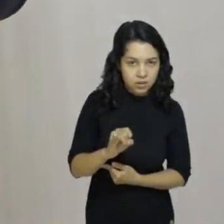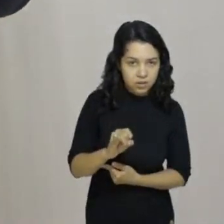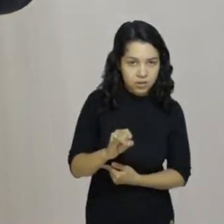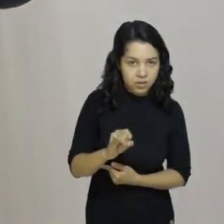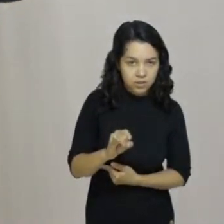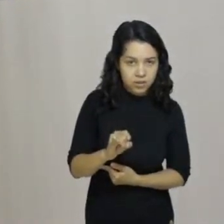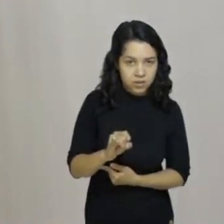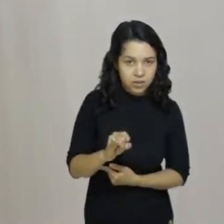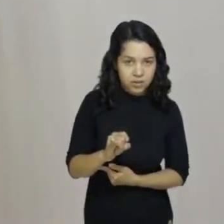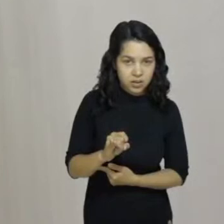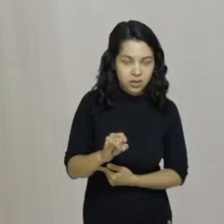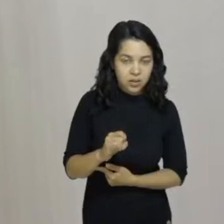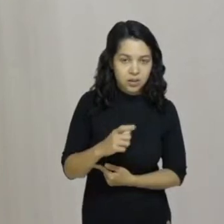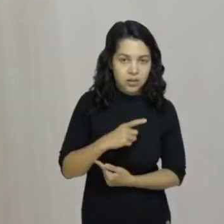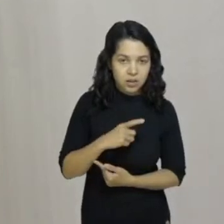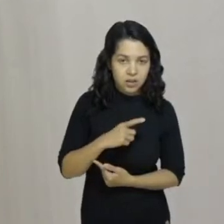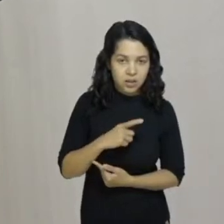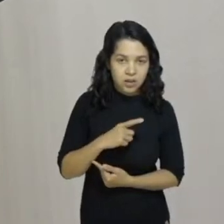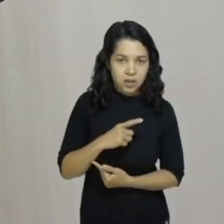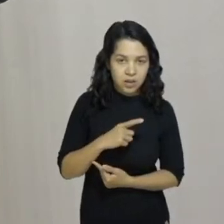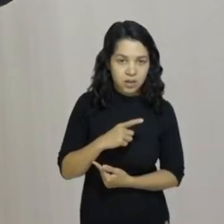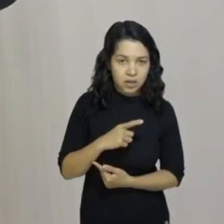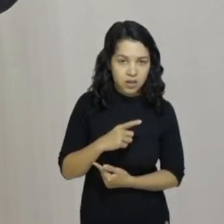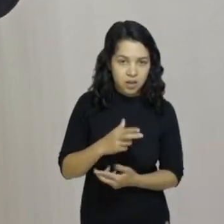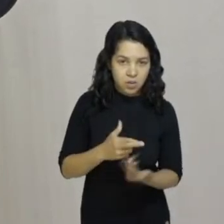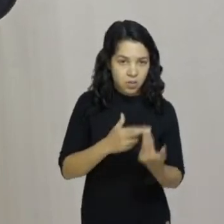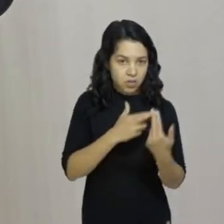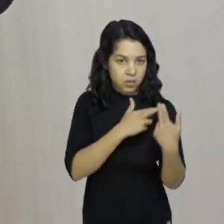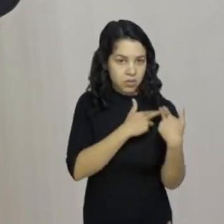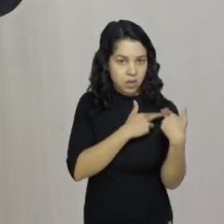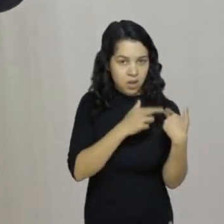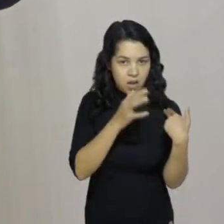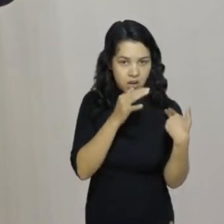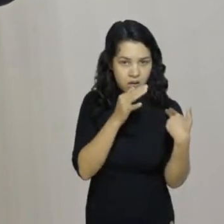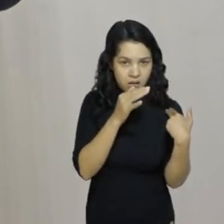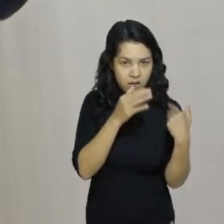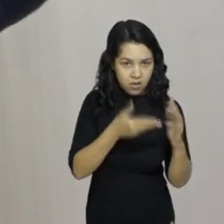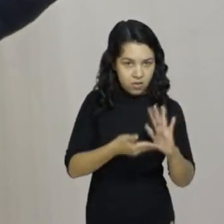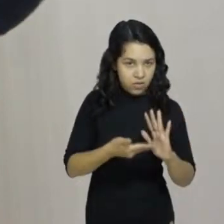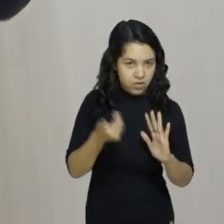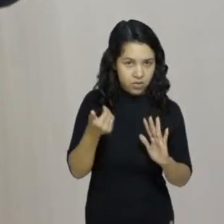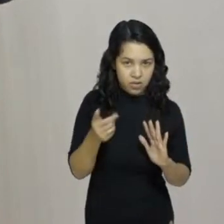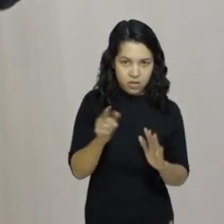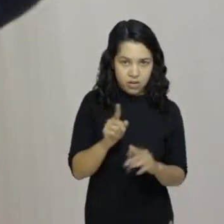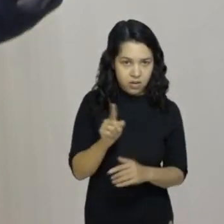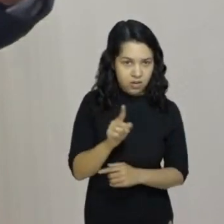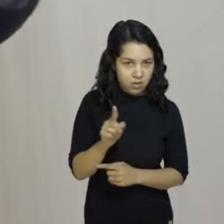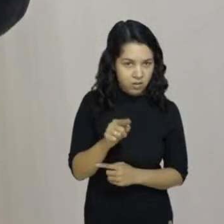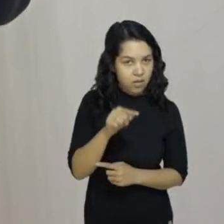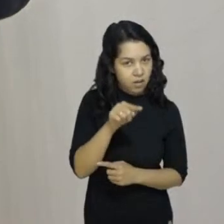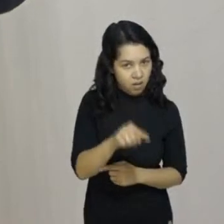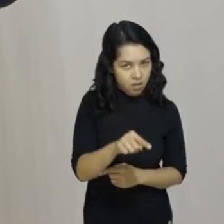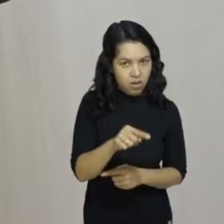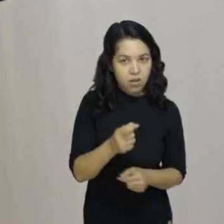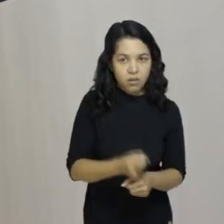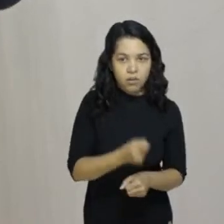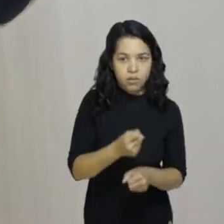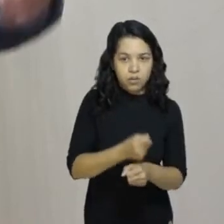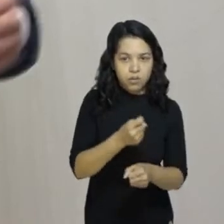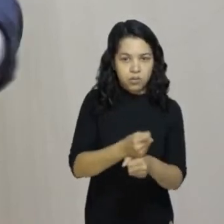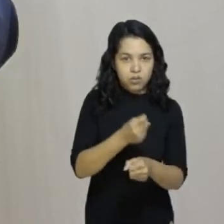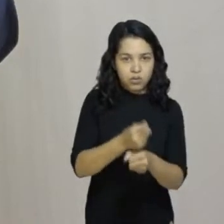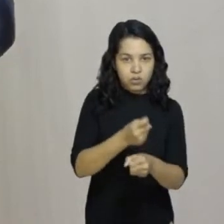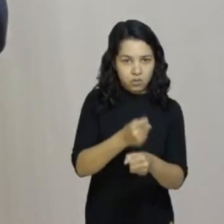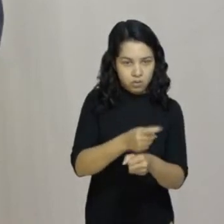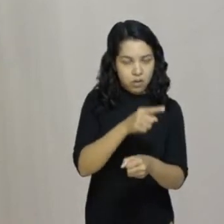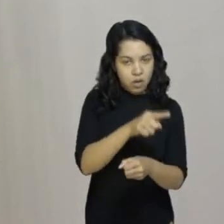é tirar responsabilidade da casar porque construiu e tem o